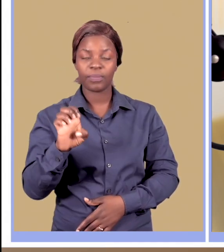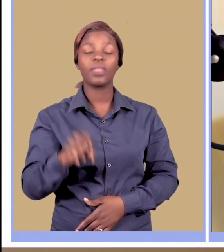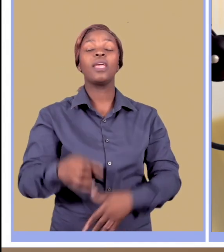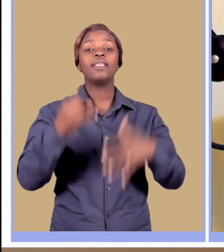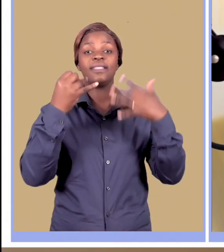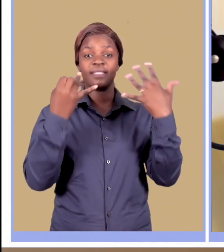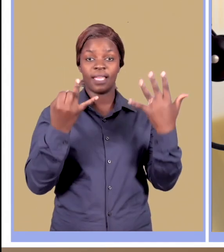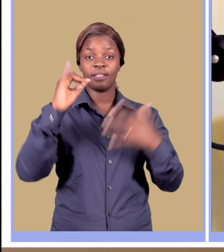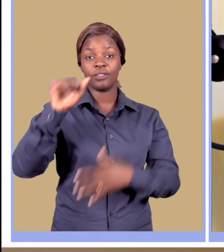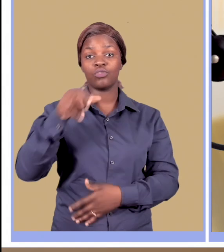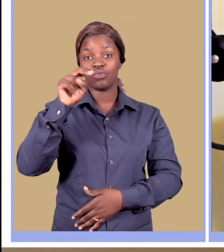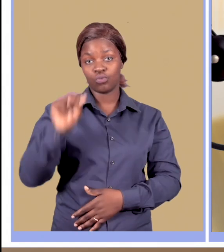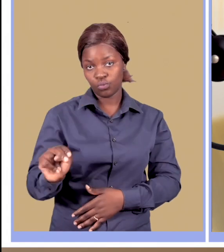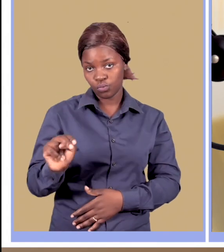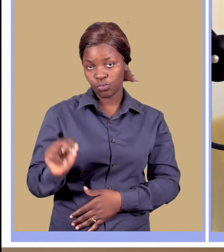junho